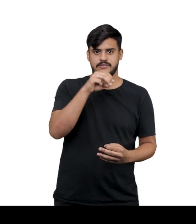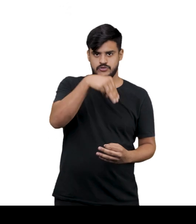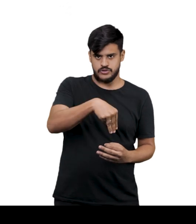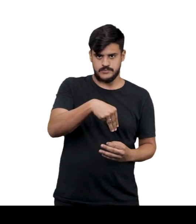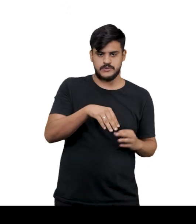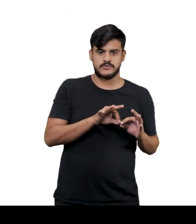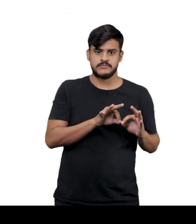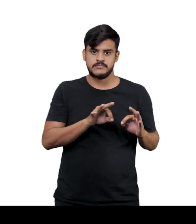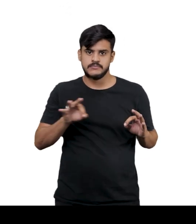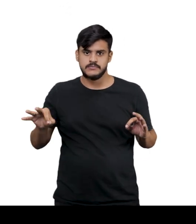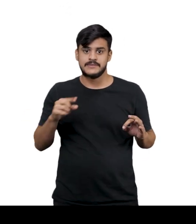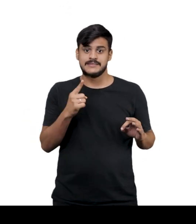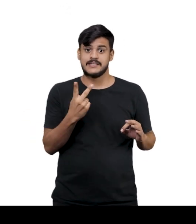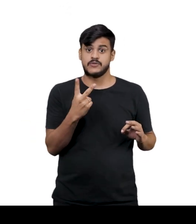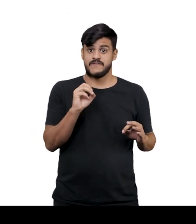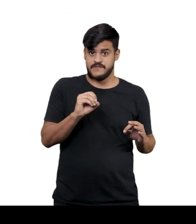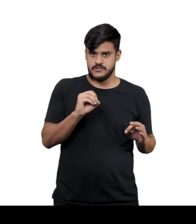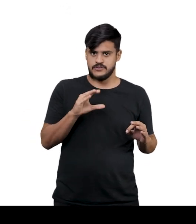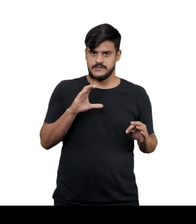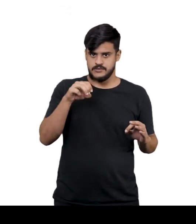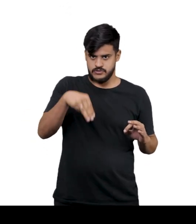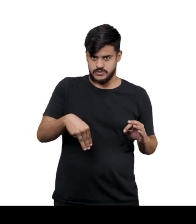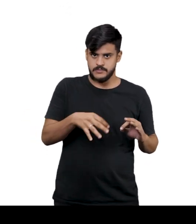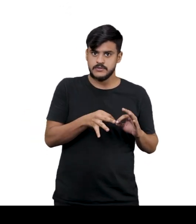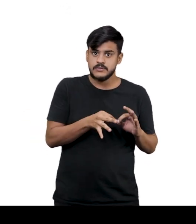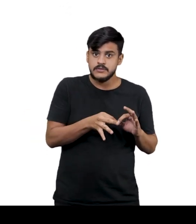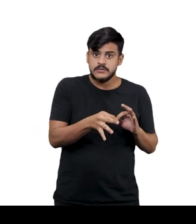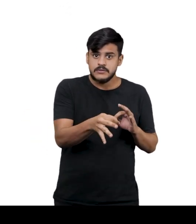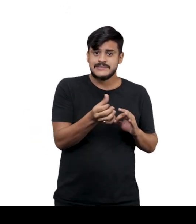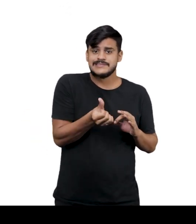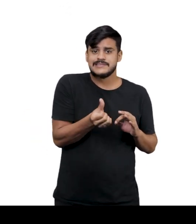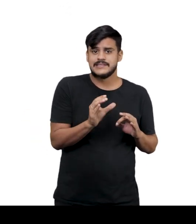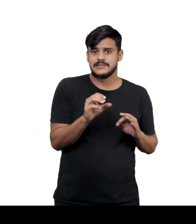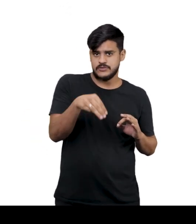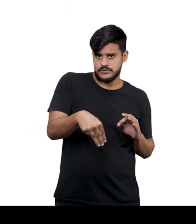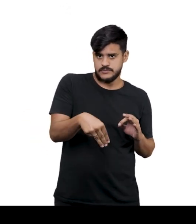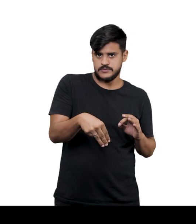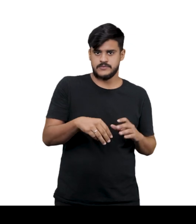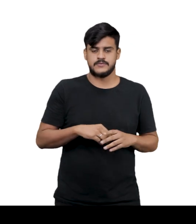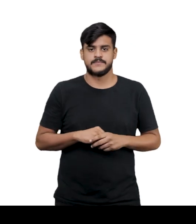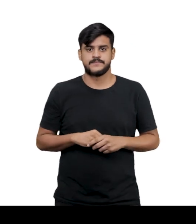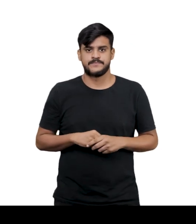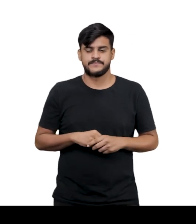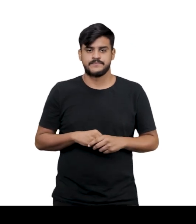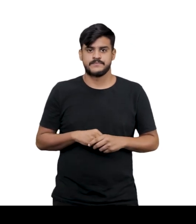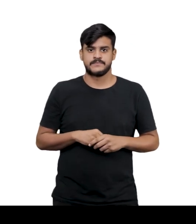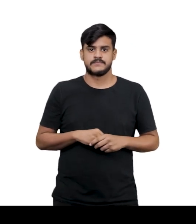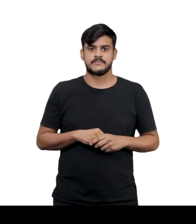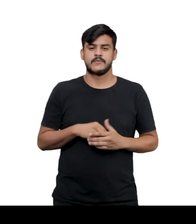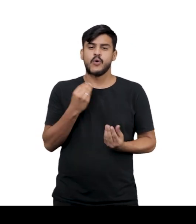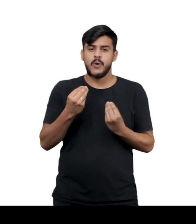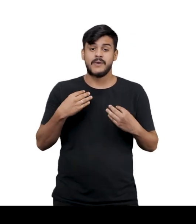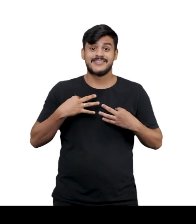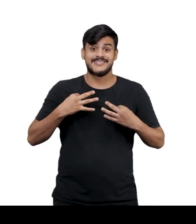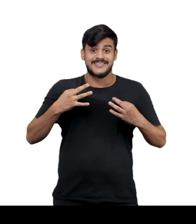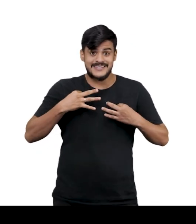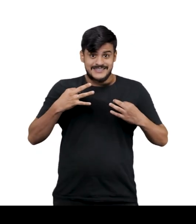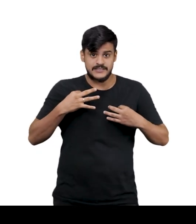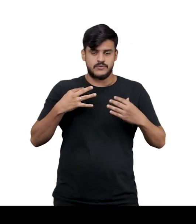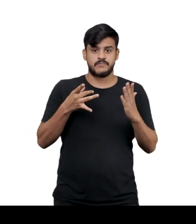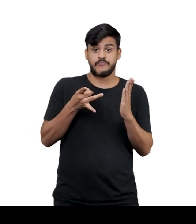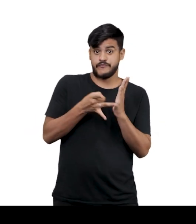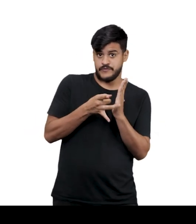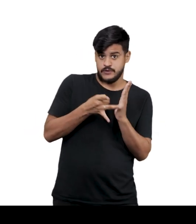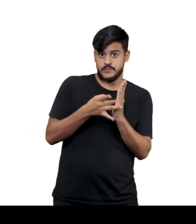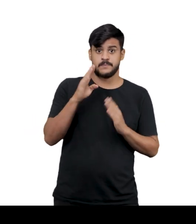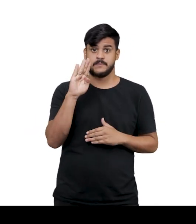150,8 centímetros de altura por 120,8 de largura e 6 de profundidade. E foi